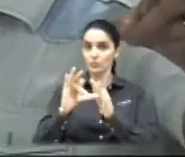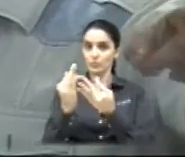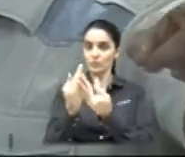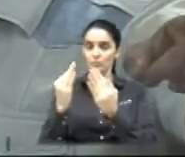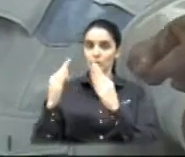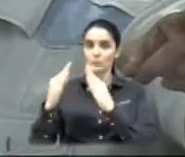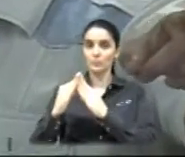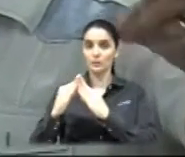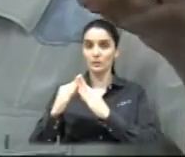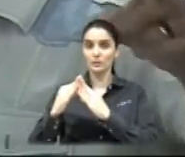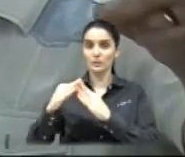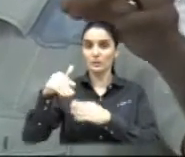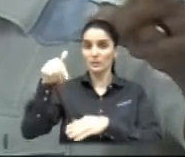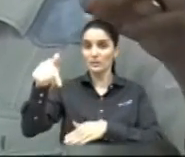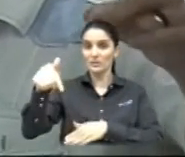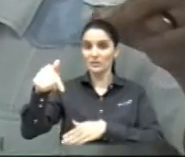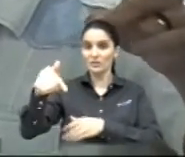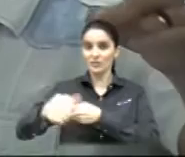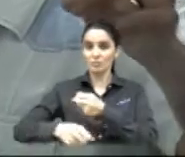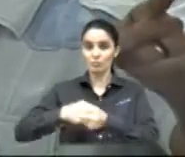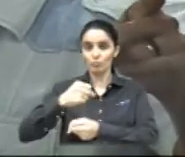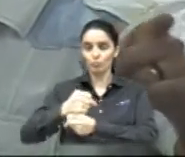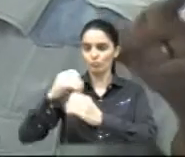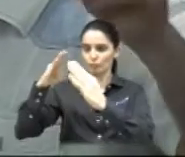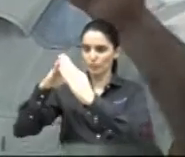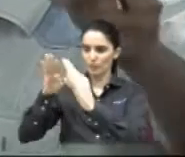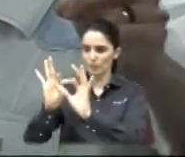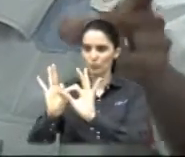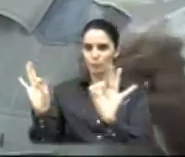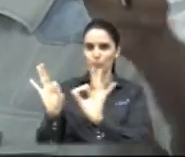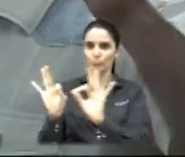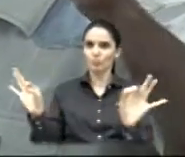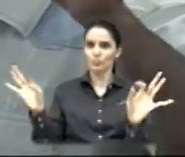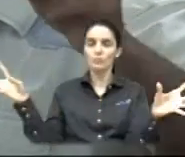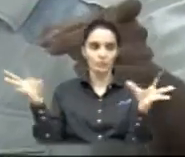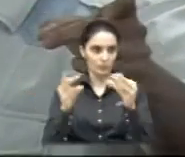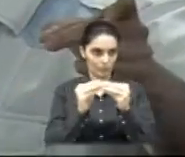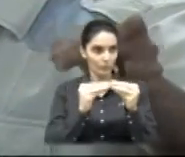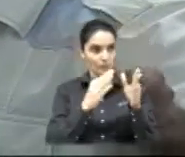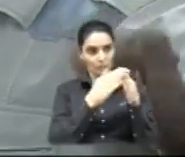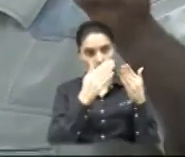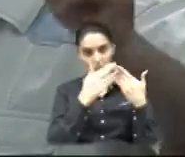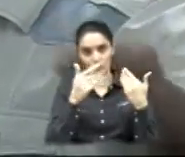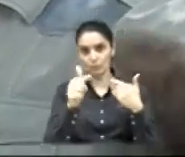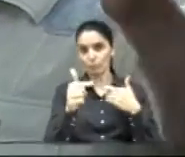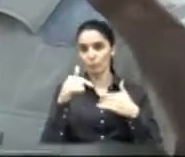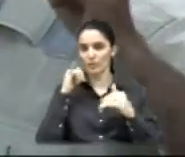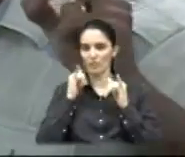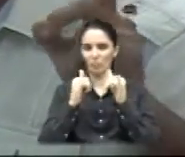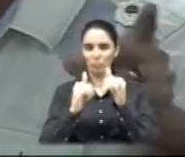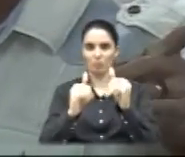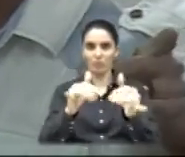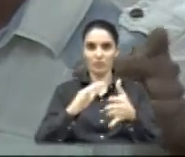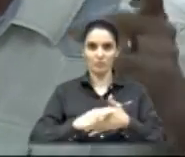há 7 anos embaixo de barracos de lona, Conclua, sem vereador, água, por favor. sem energia elétrica, em